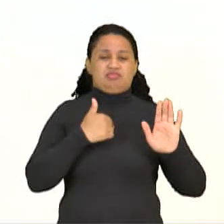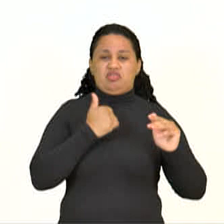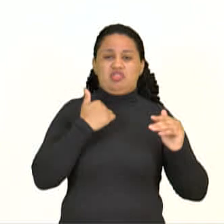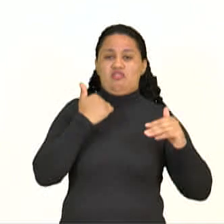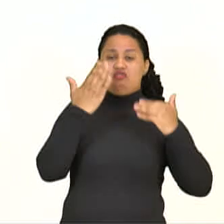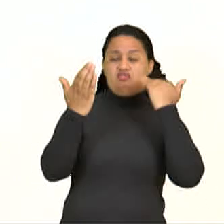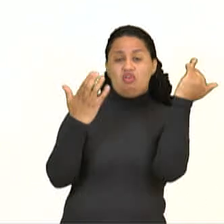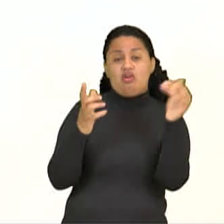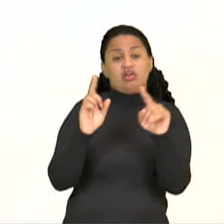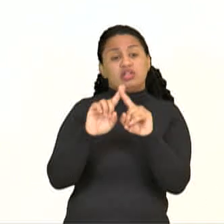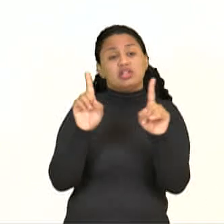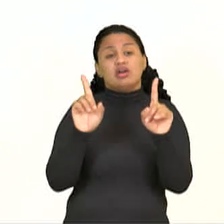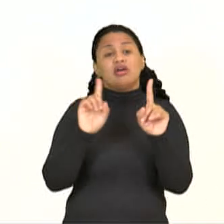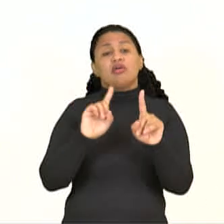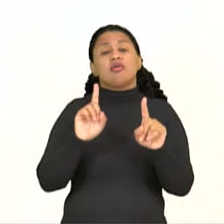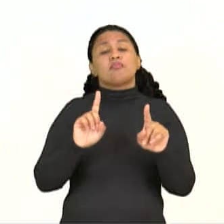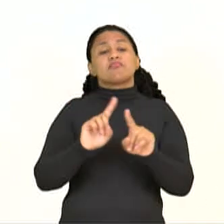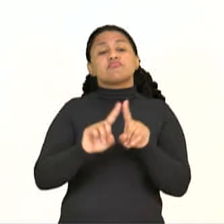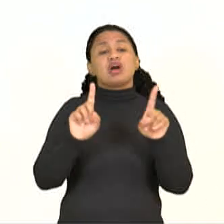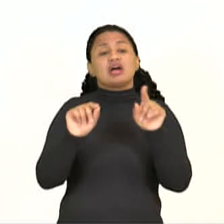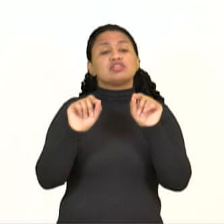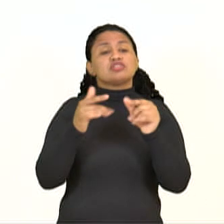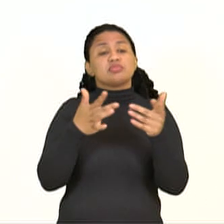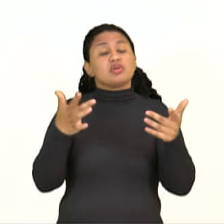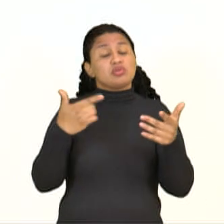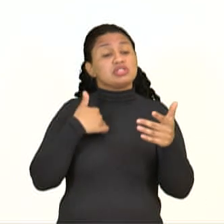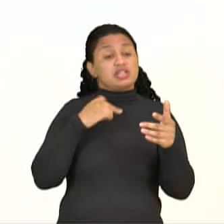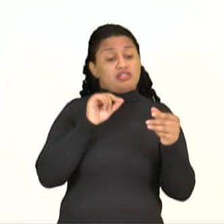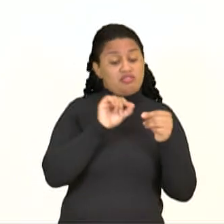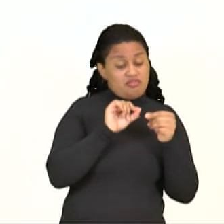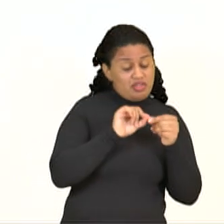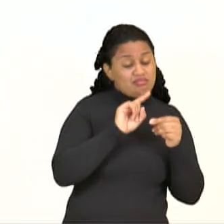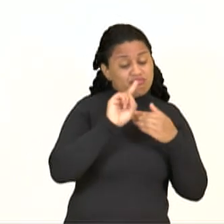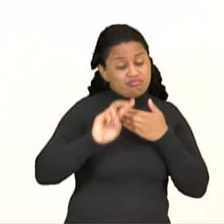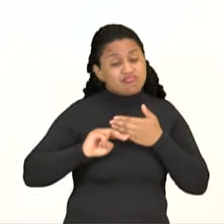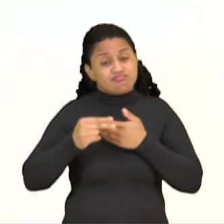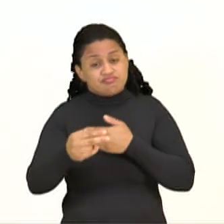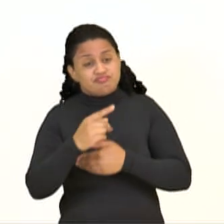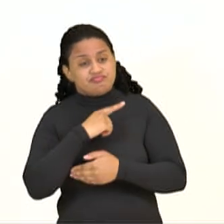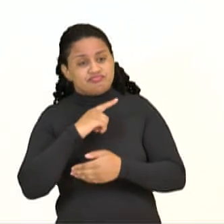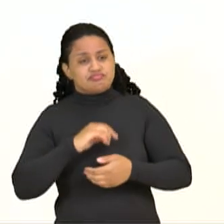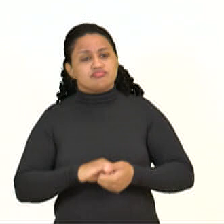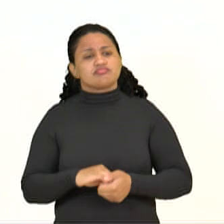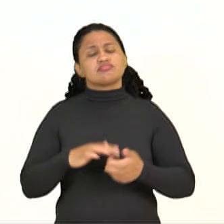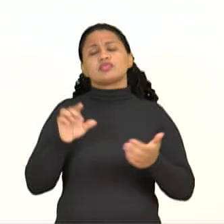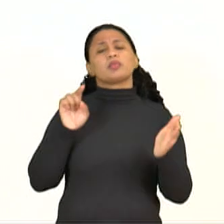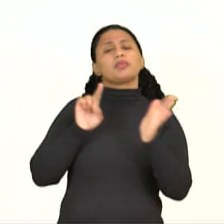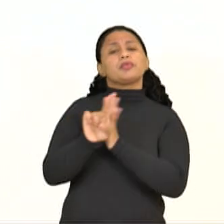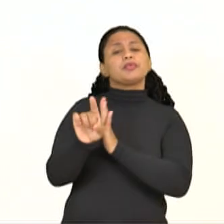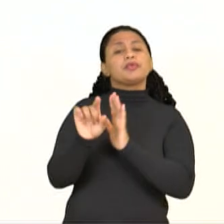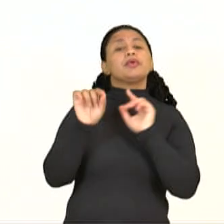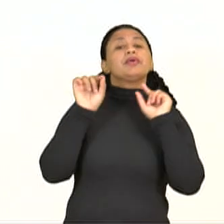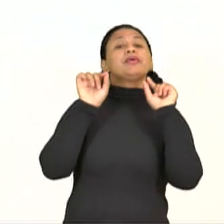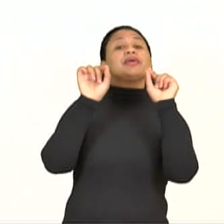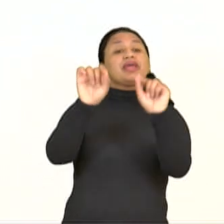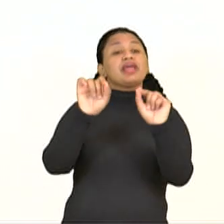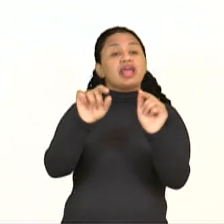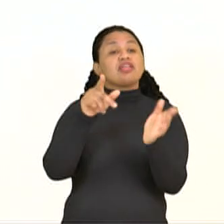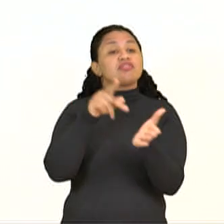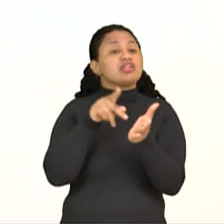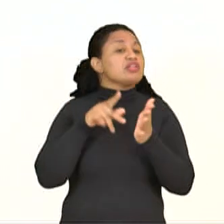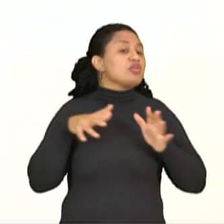sobrenatural, mas do que chamamos de causa e consequência. Fica a pergunta: quem seria o verdadeiro